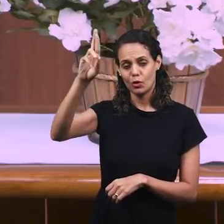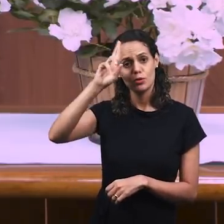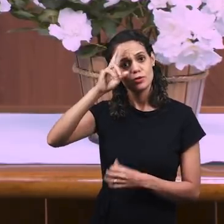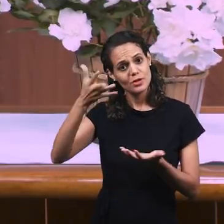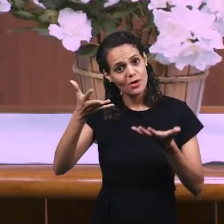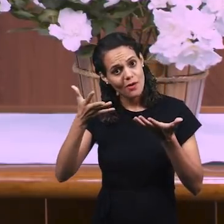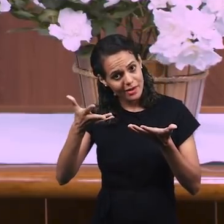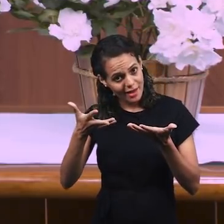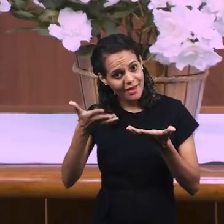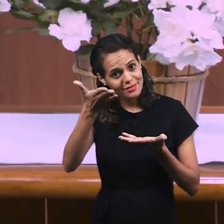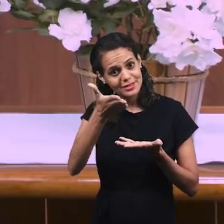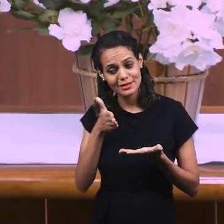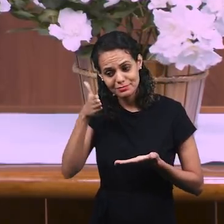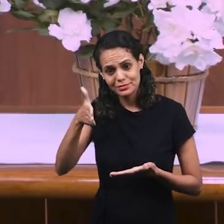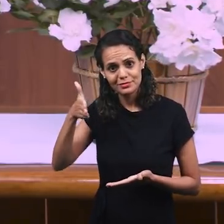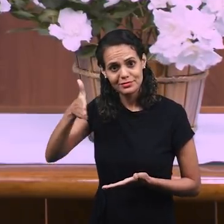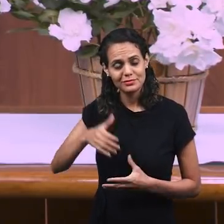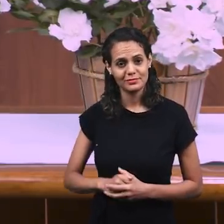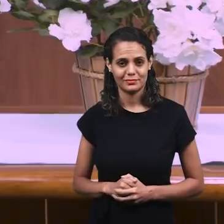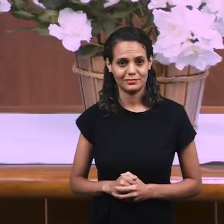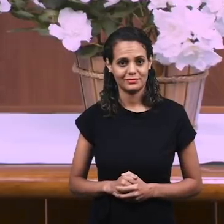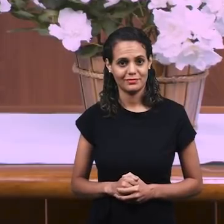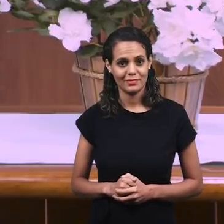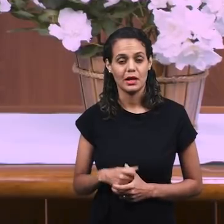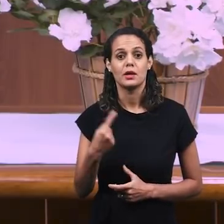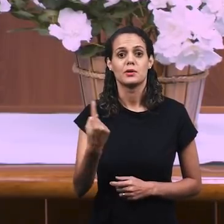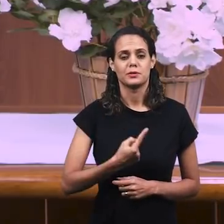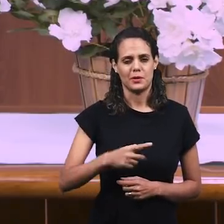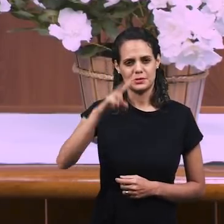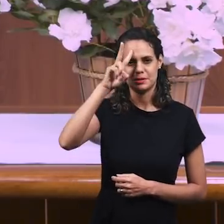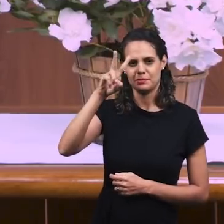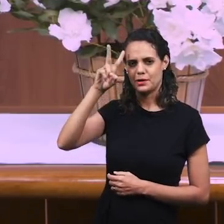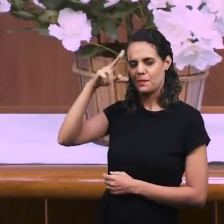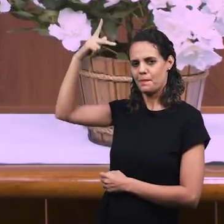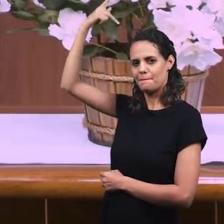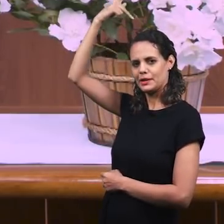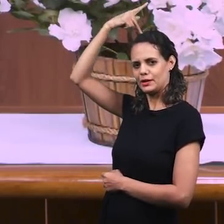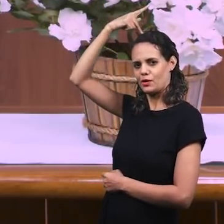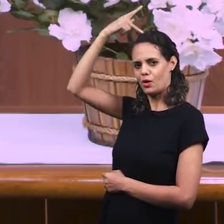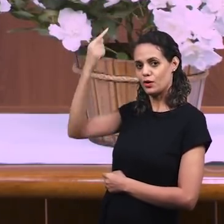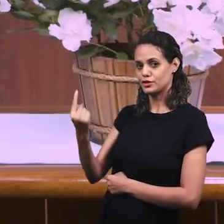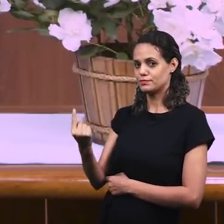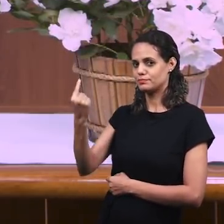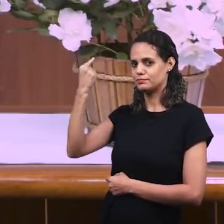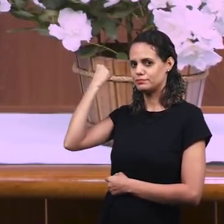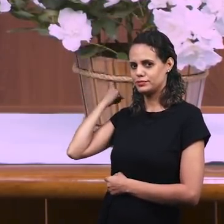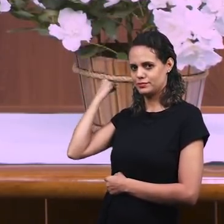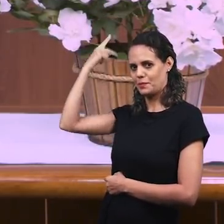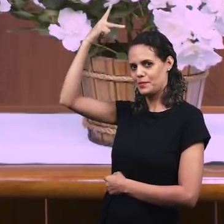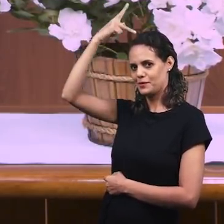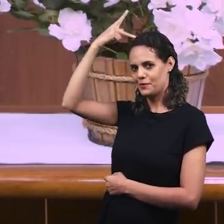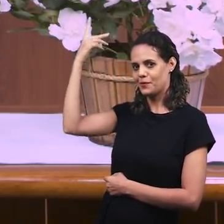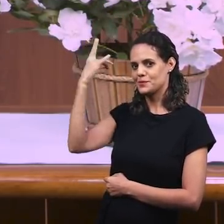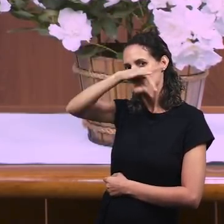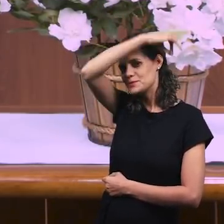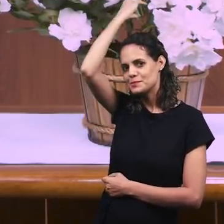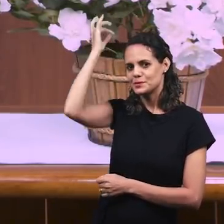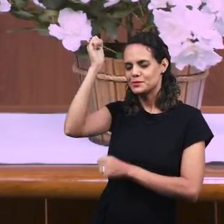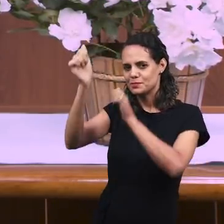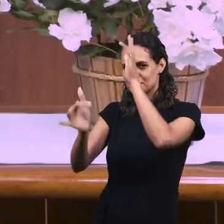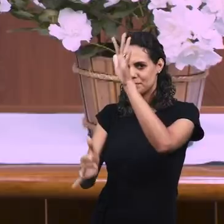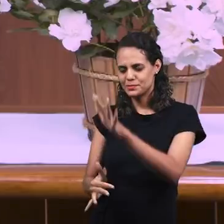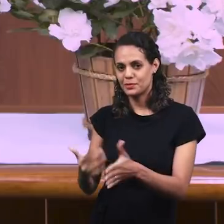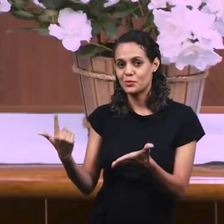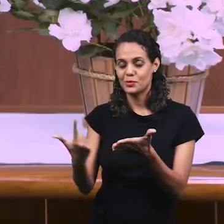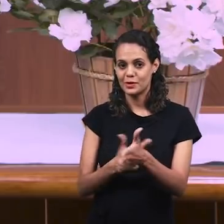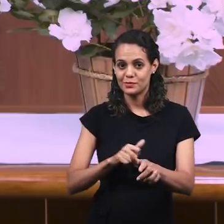falar nisso, nós nos lembramos do dia de Pentecostes, quando, né, o Espírito Santo foi derramado